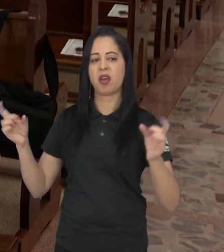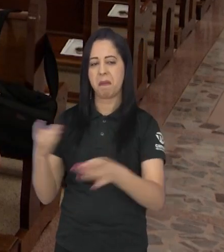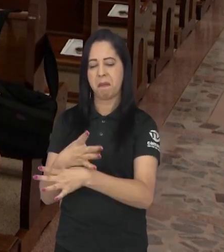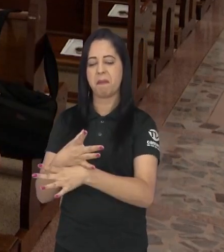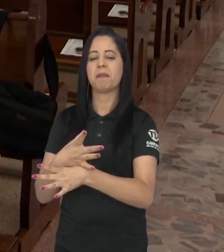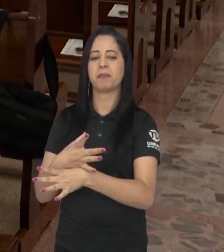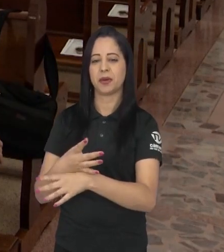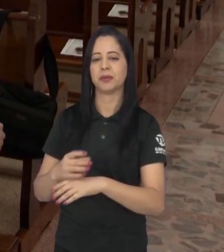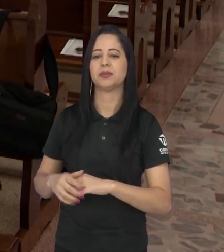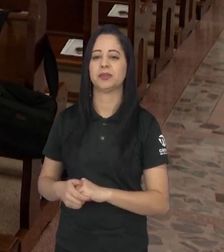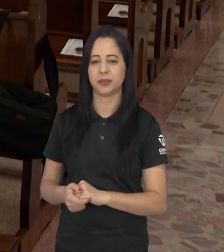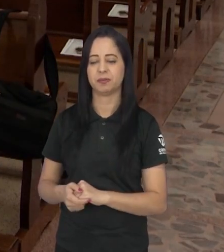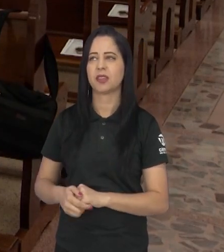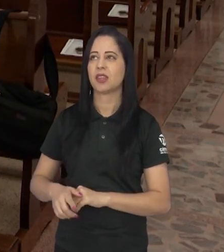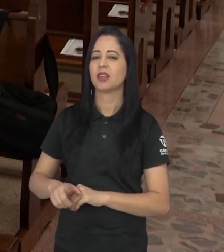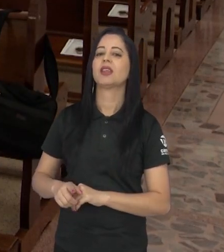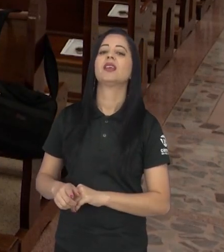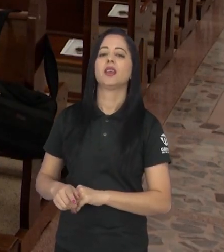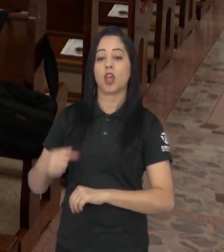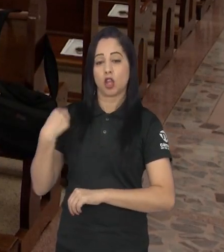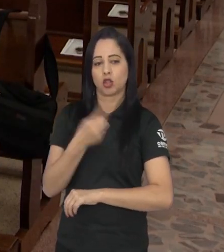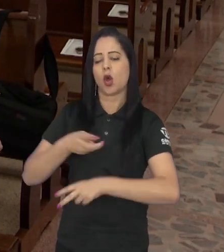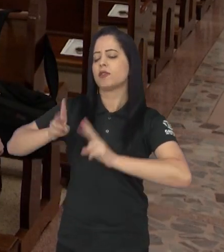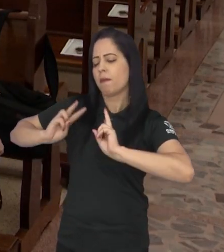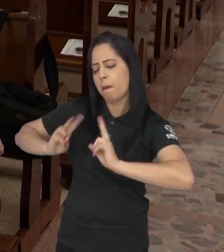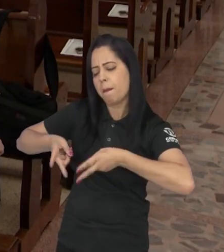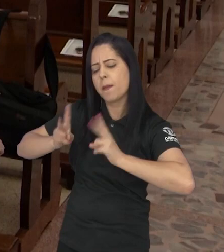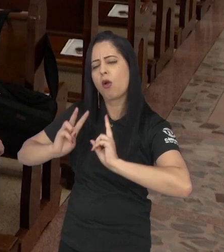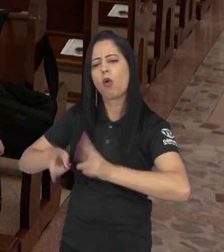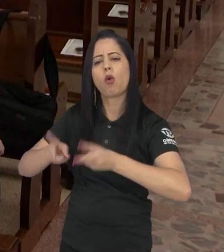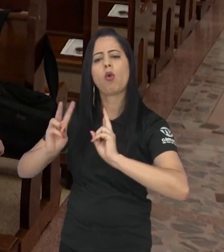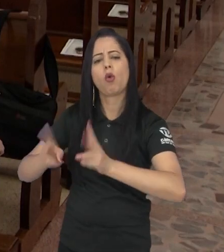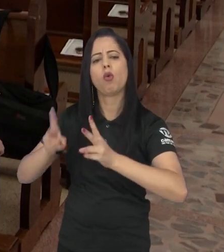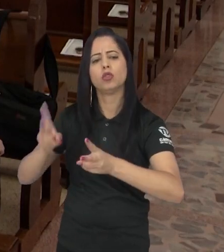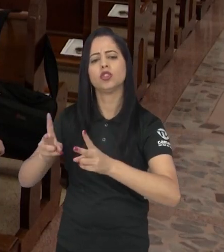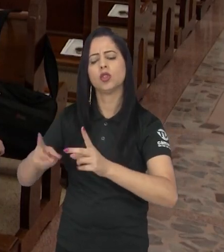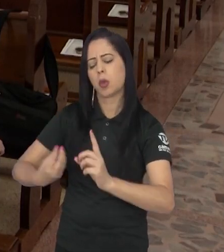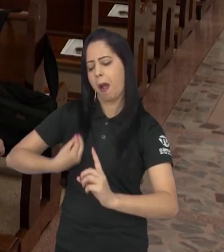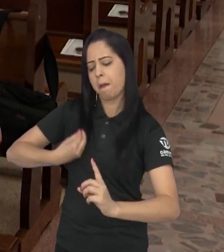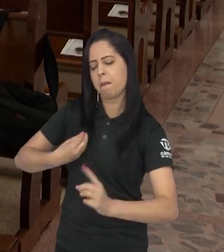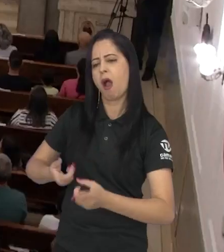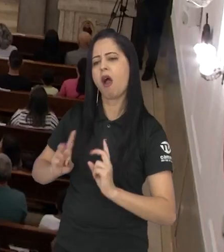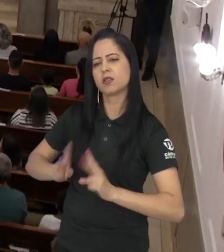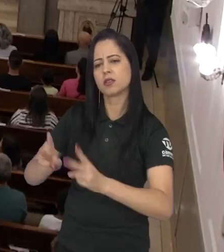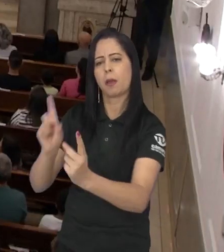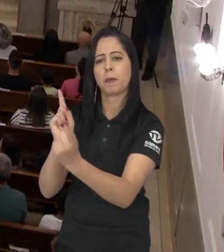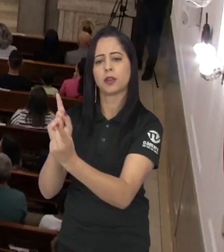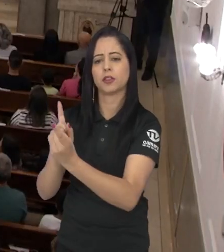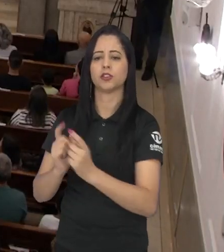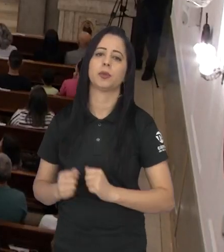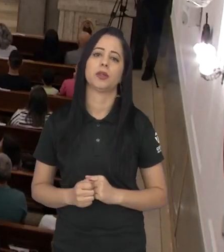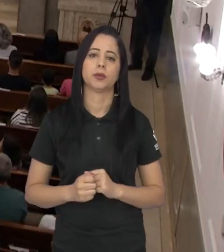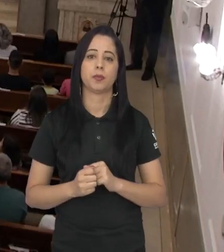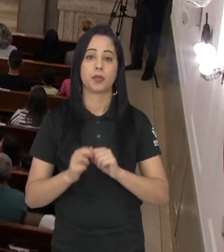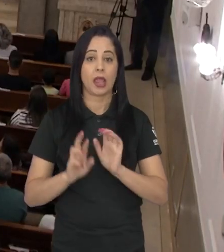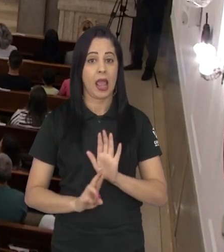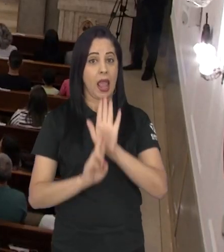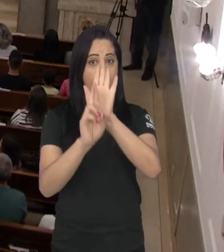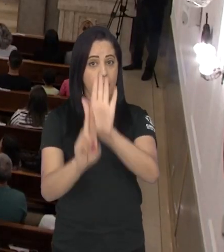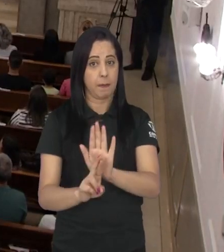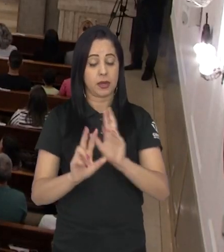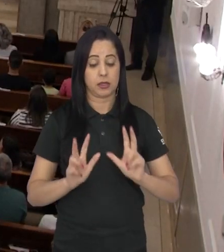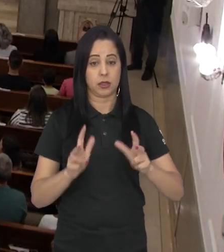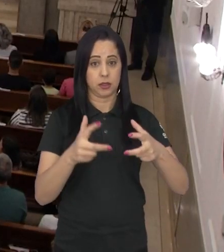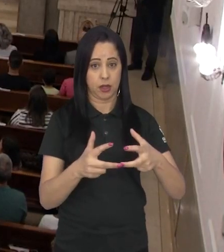Deus quiser, nós vamos continuar aí por mais anos nesse atendimento. Representando a Câmara,